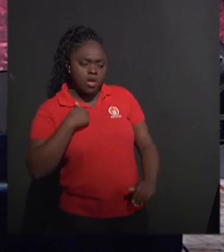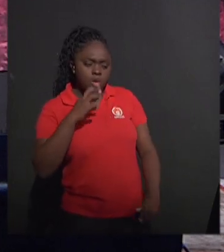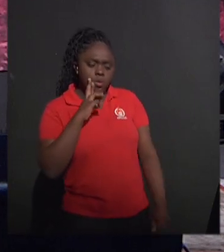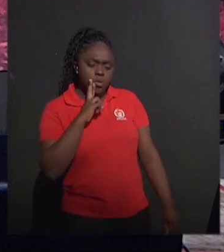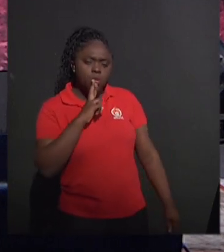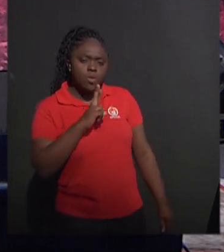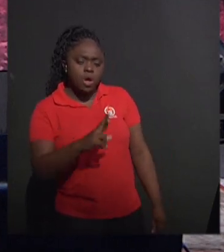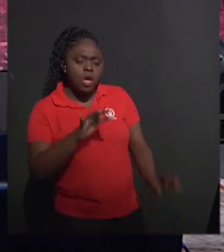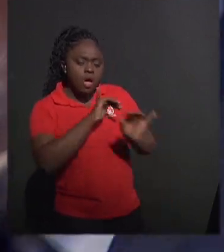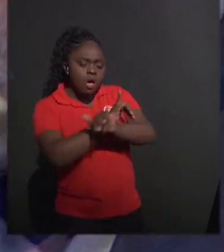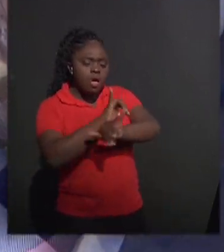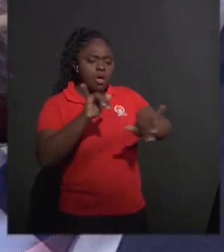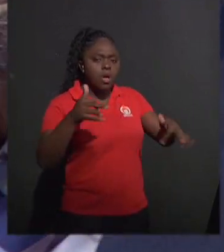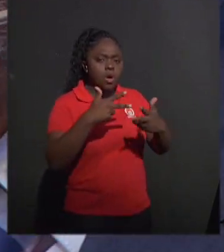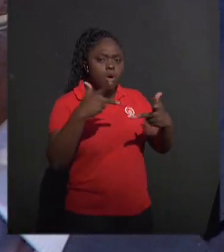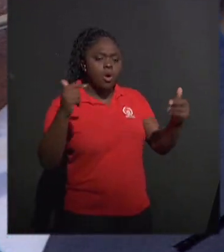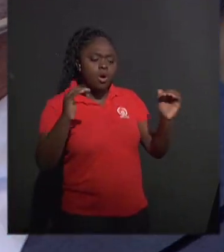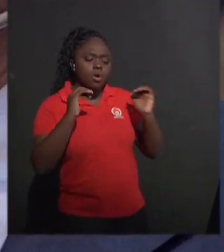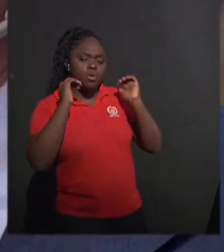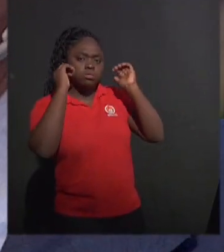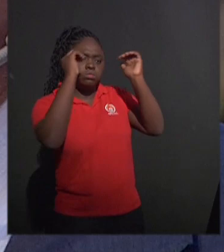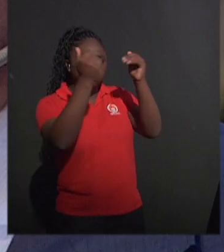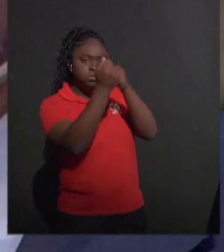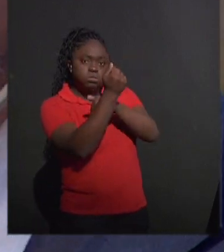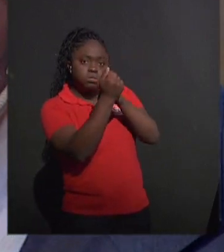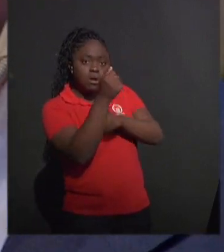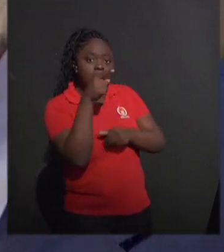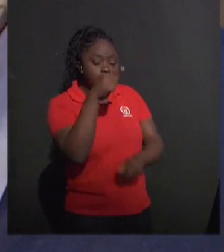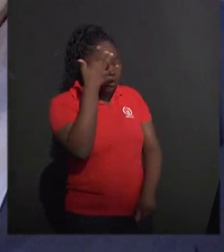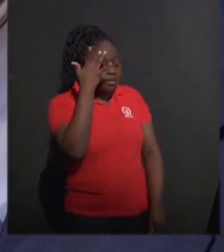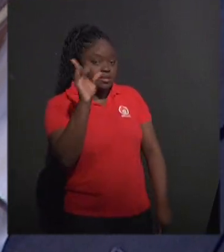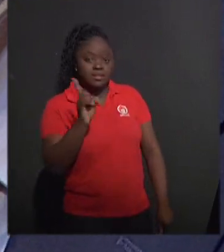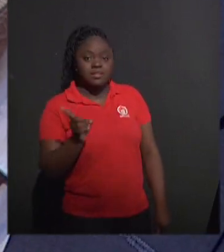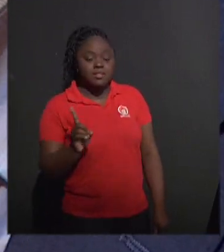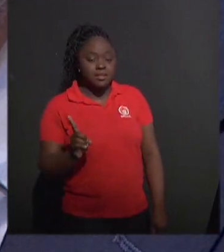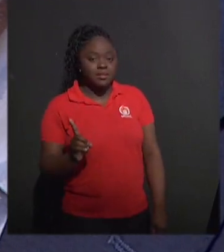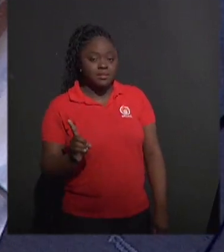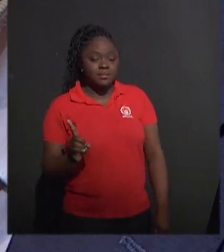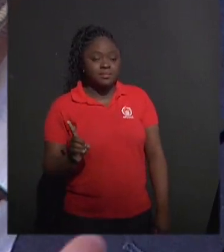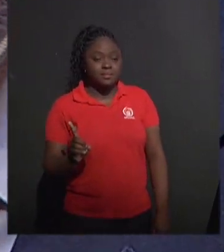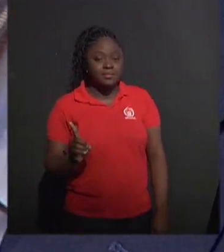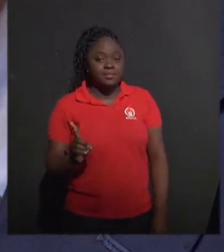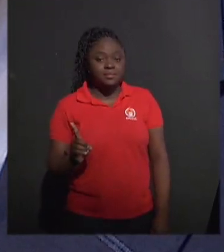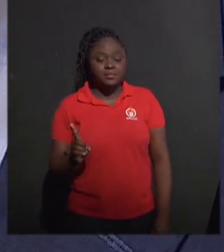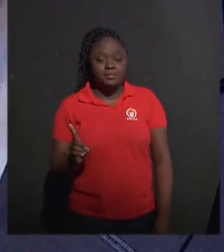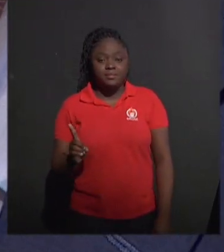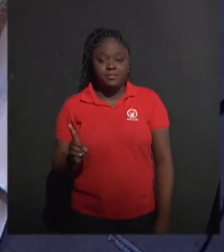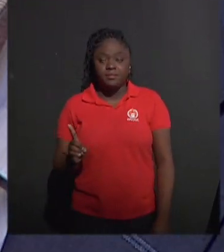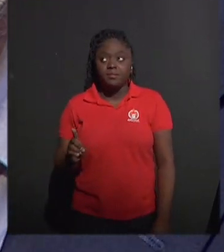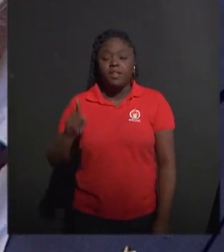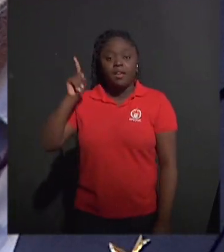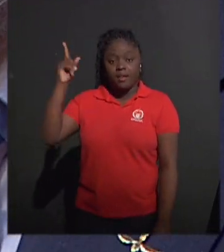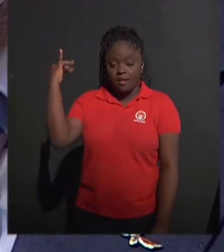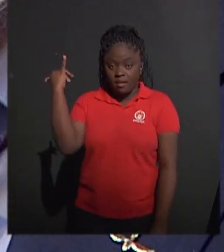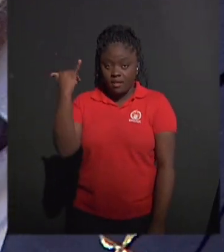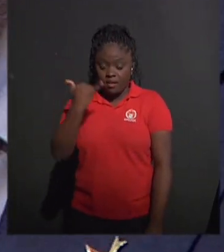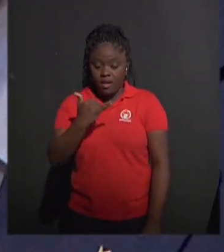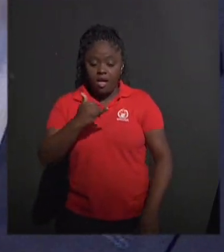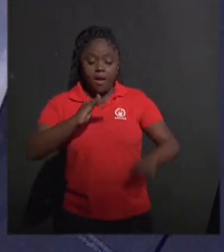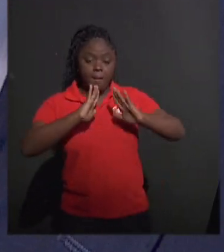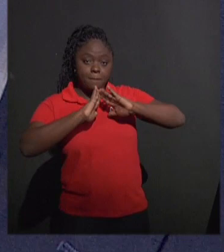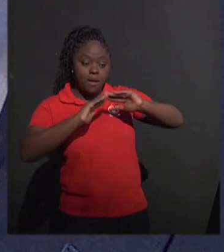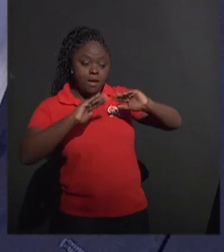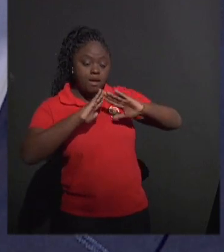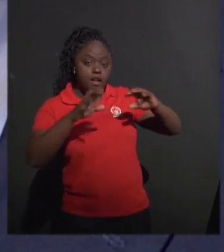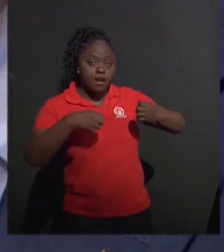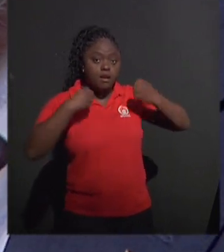coisas grandes e ocultas que você não sabe. E Ele disse: pede-me, e eu te darei